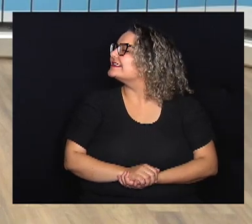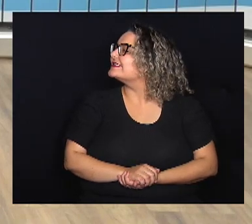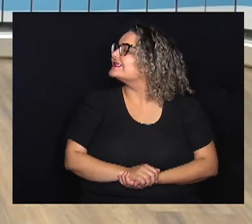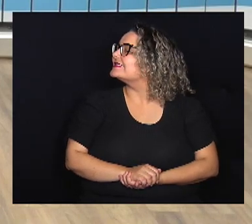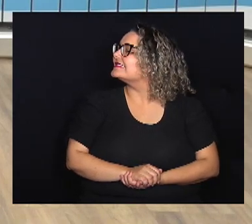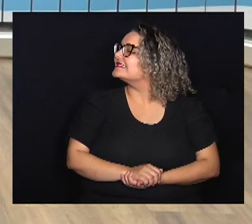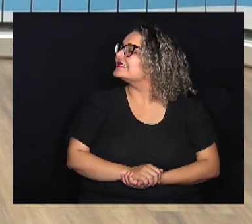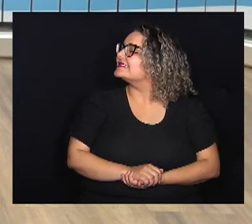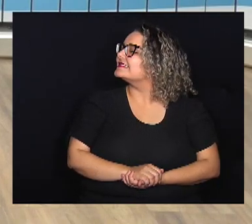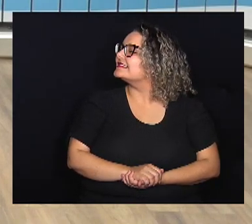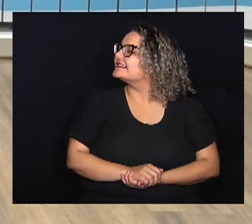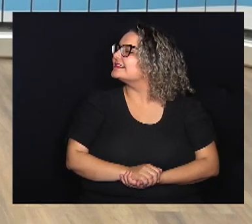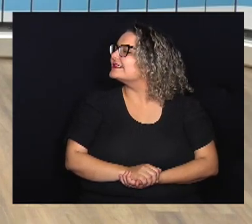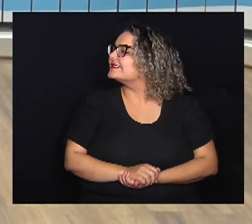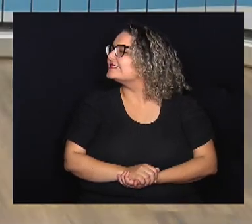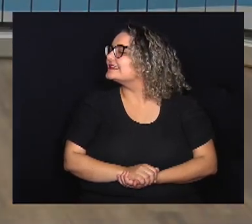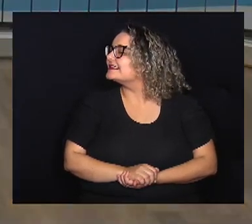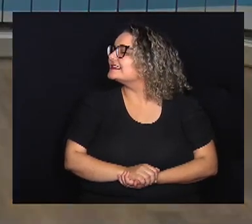Música